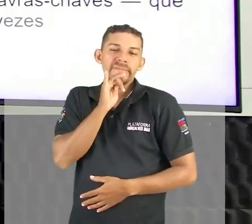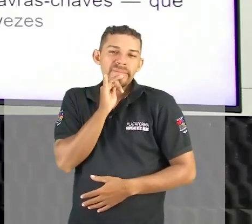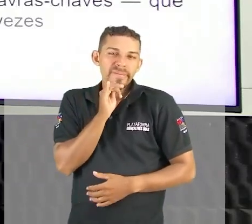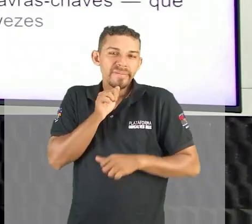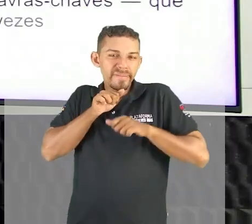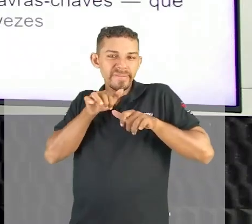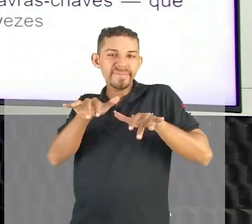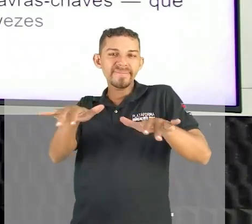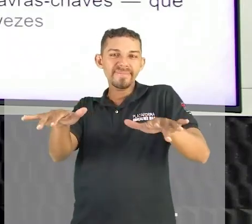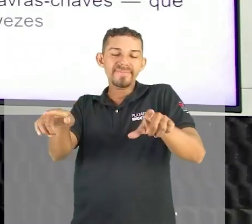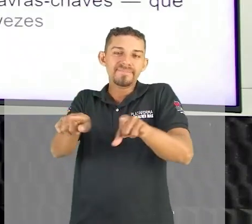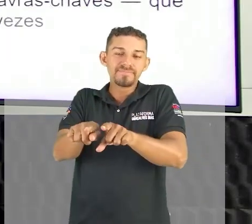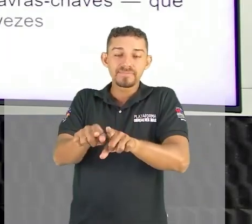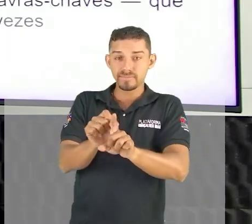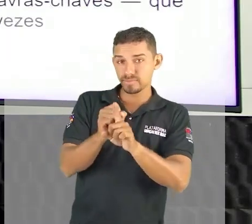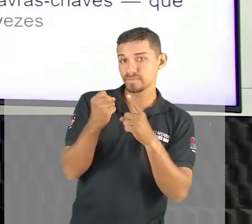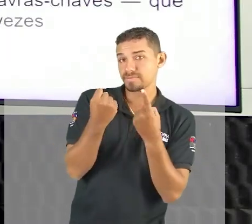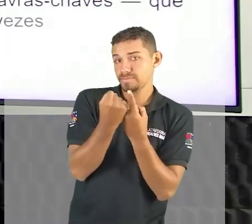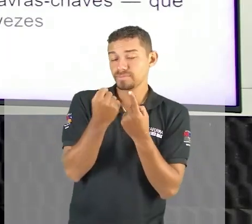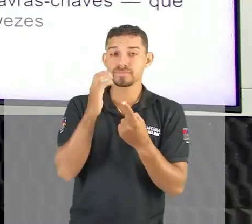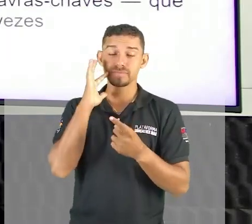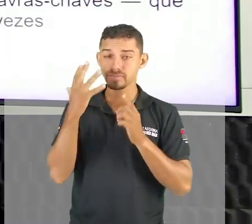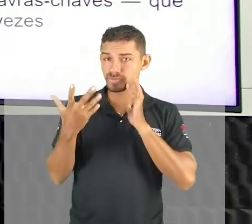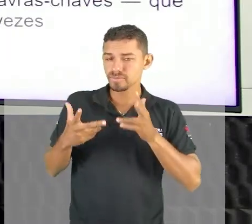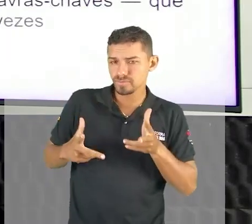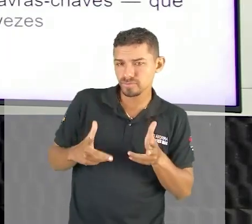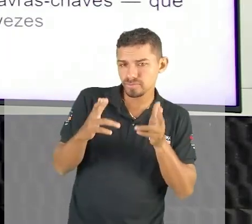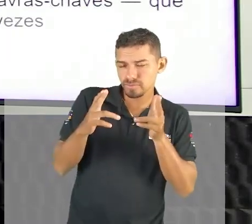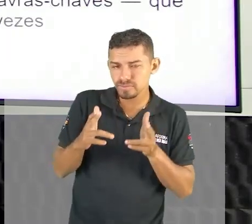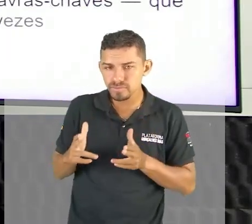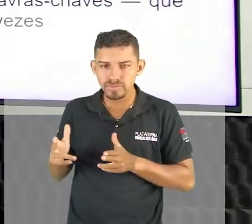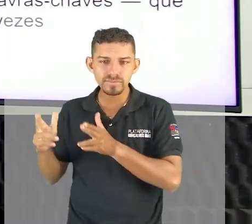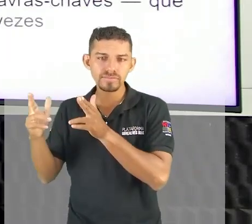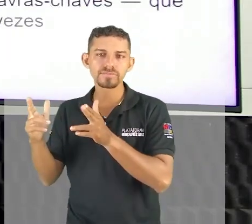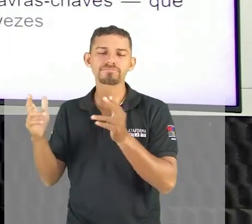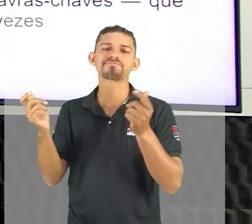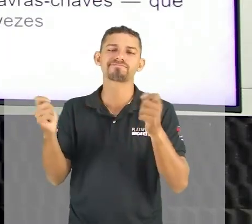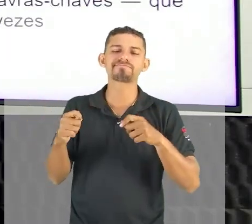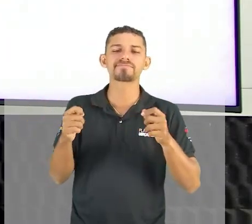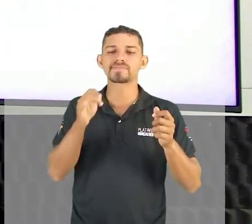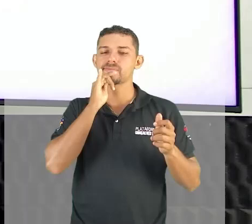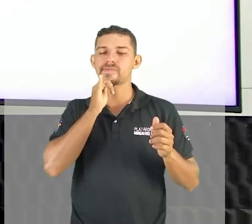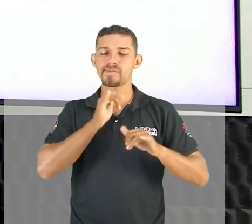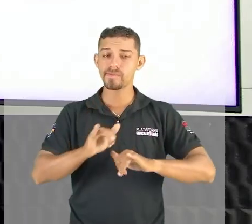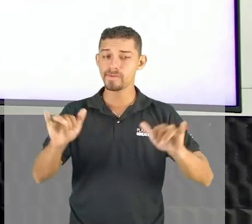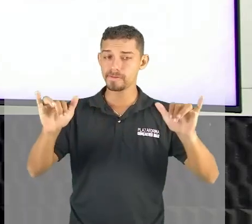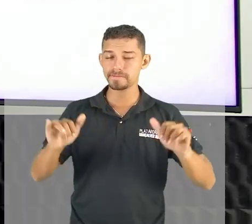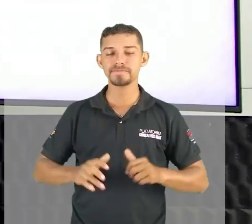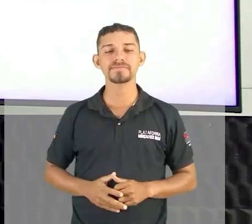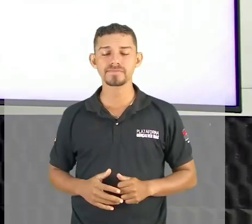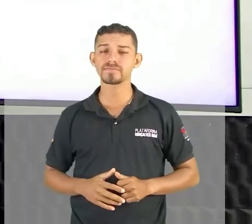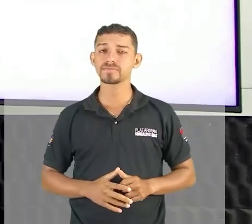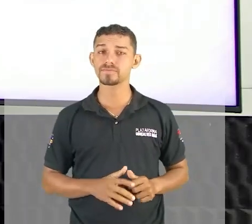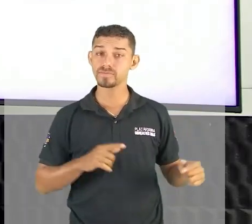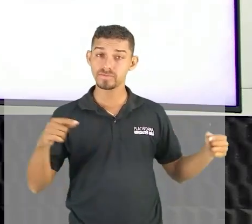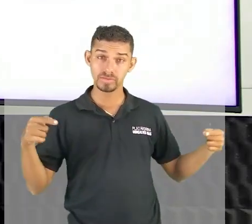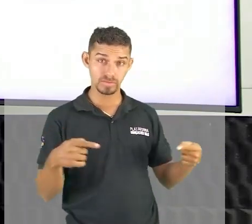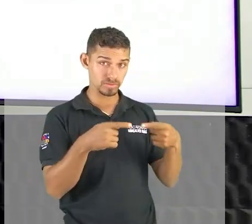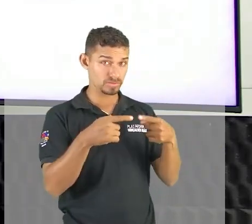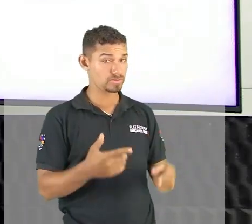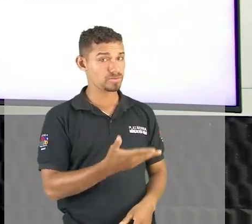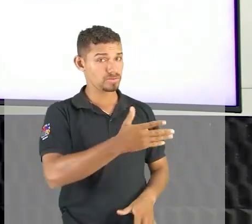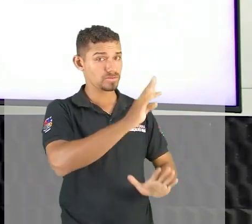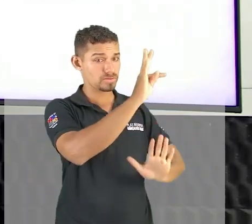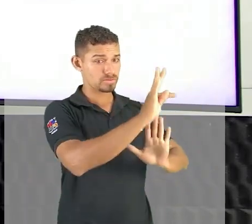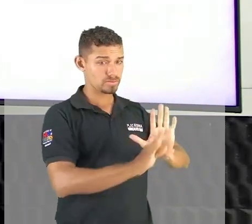repercutiu repercute na sociedade e é feito o recorte e a gente temem formato de notícia E aí com base nisso a gente tem o